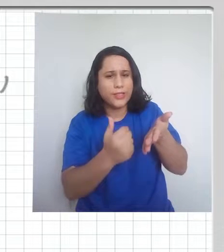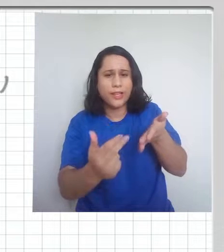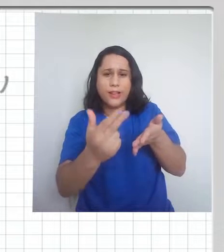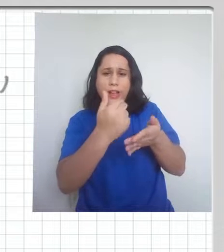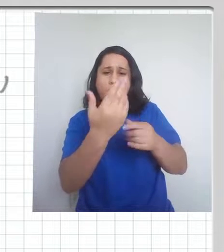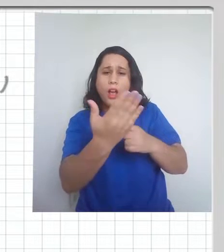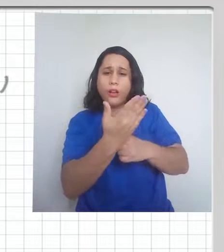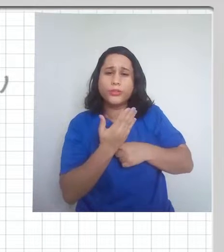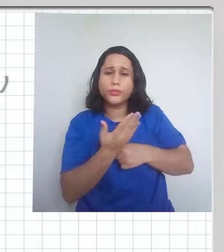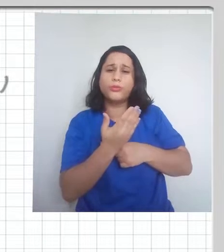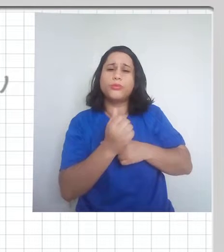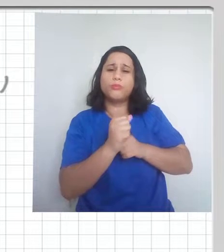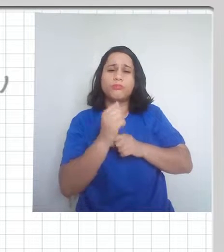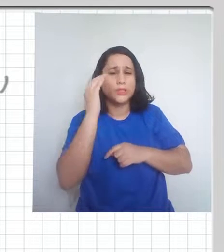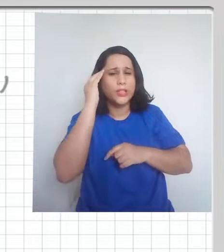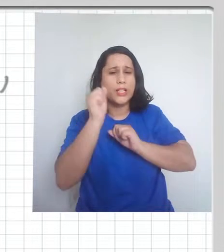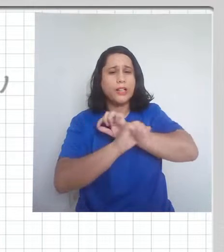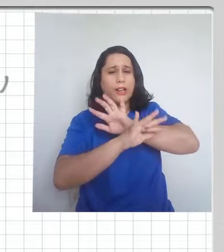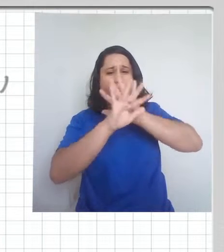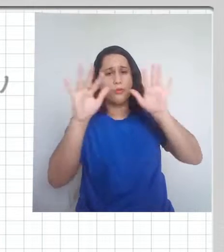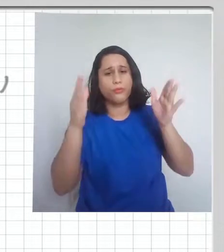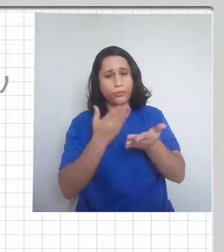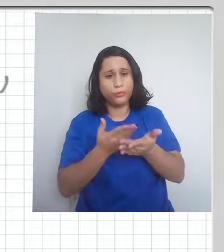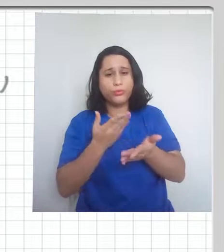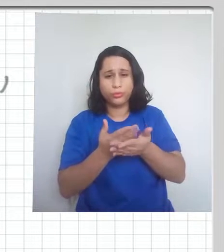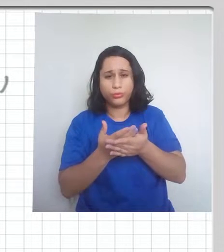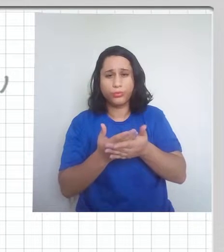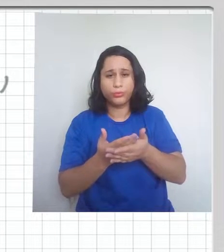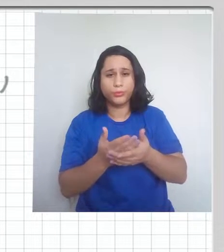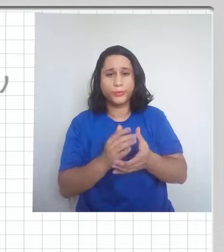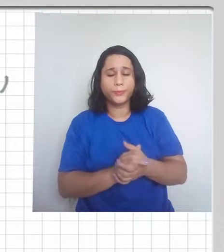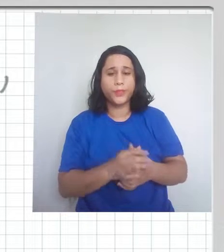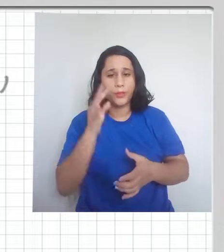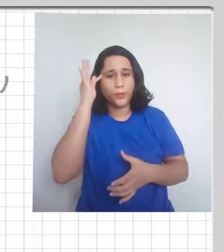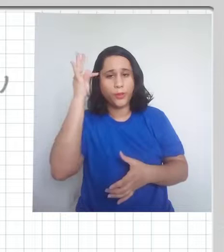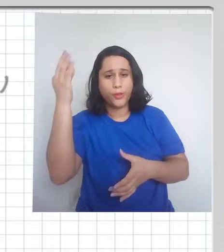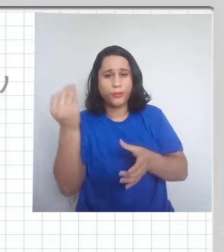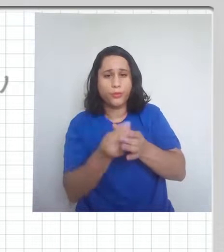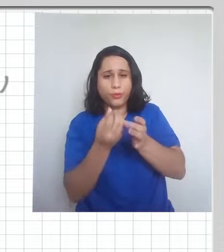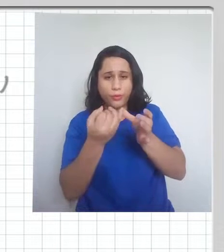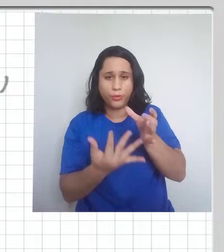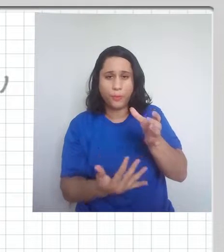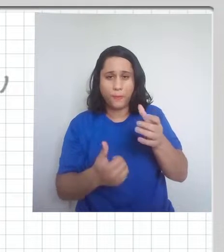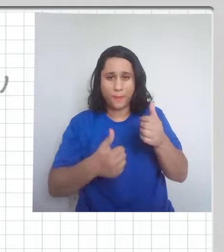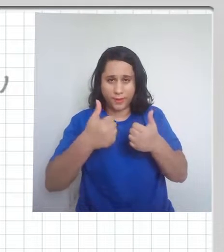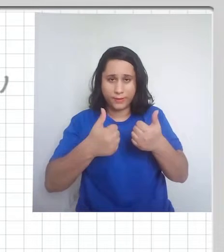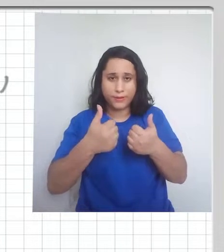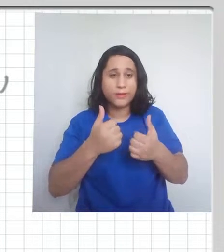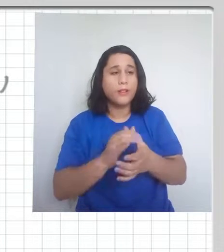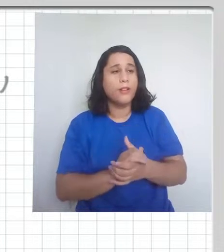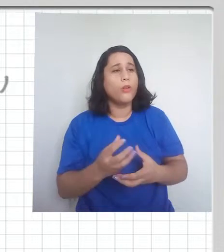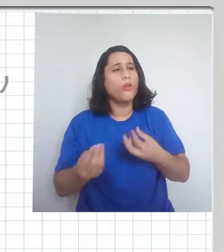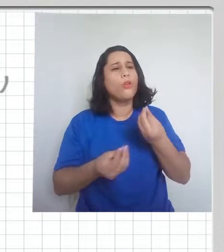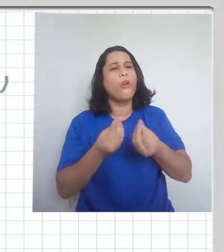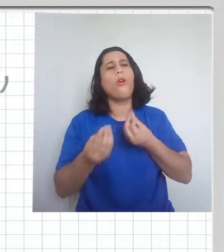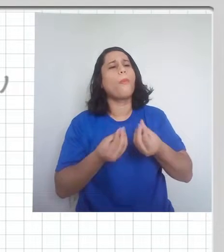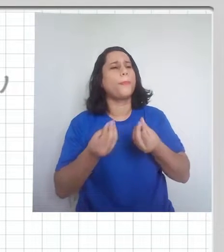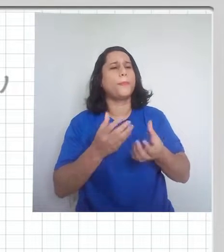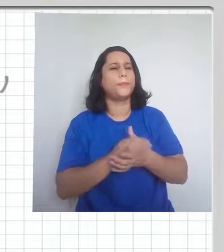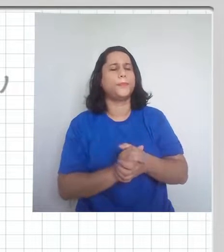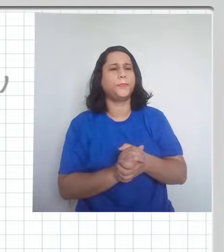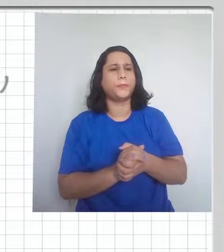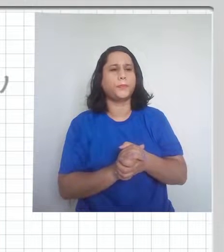muito na compreensão do estudo de conjuntos, tá bom? O que seria o diagrama de Venn? O diagrama de